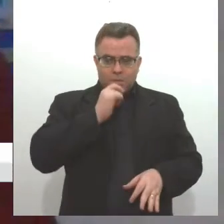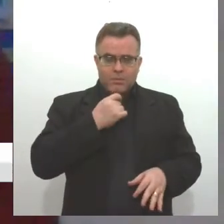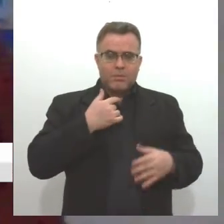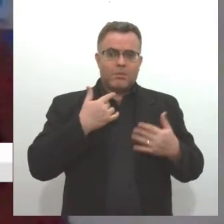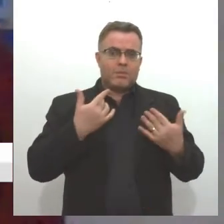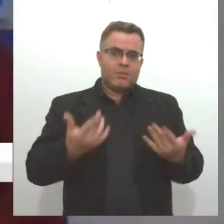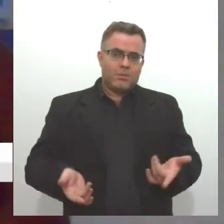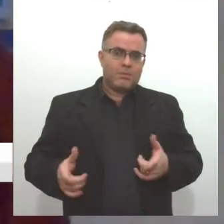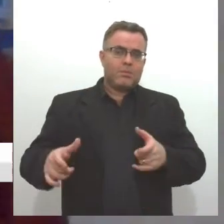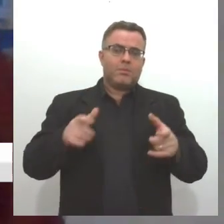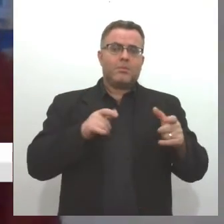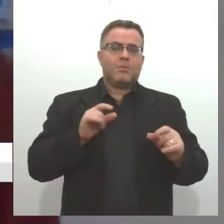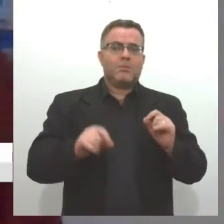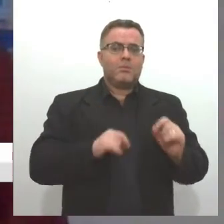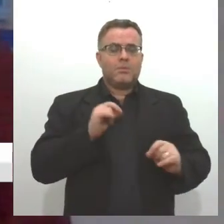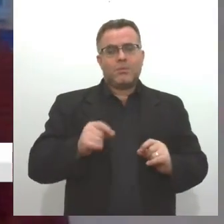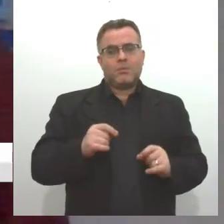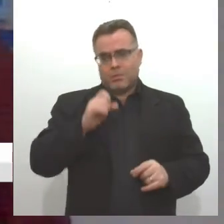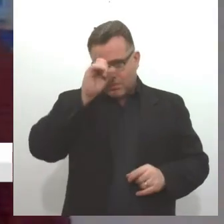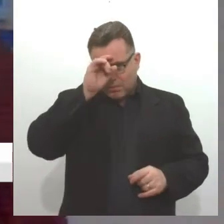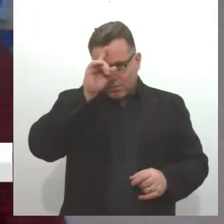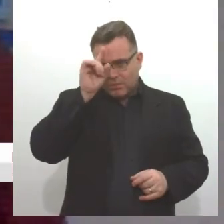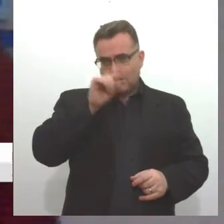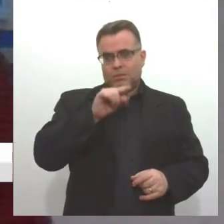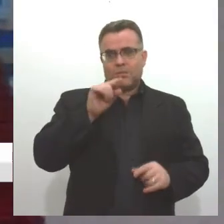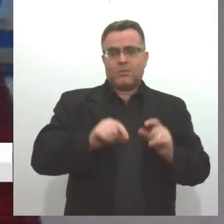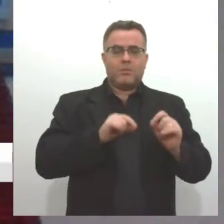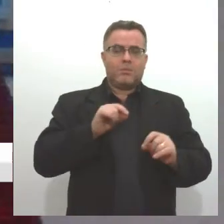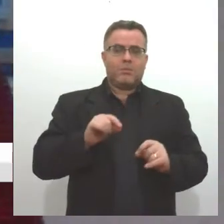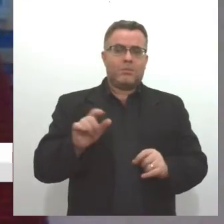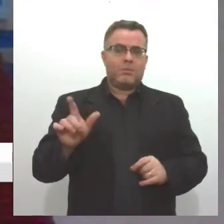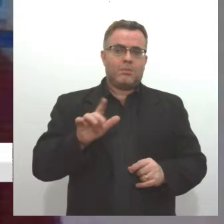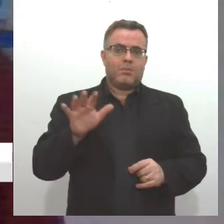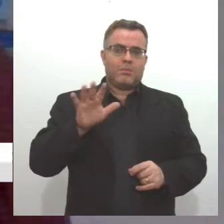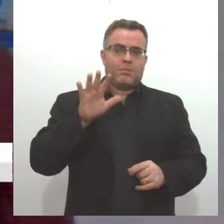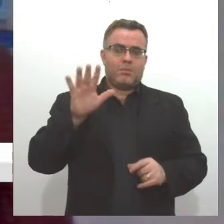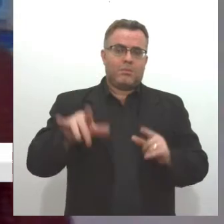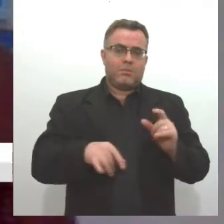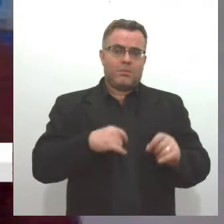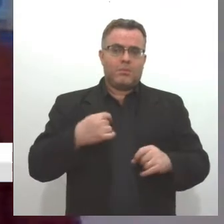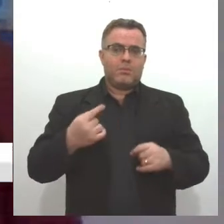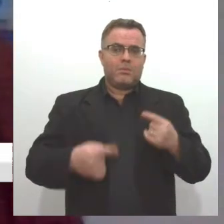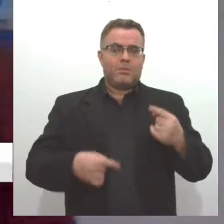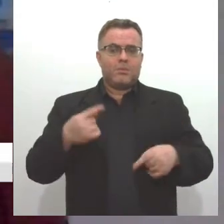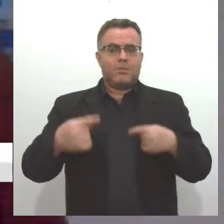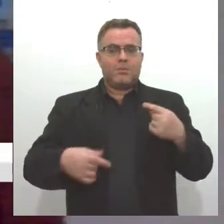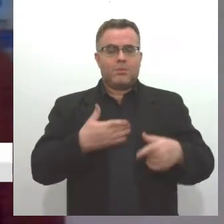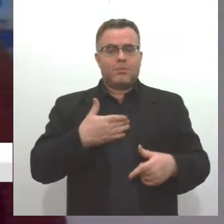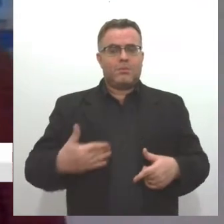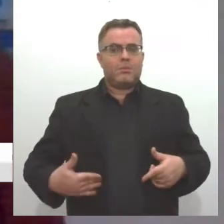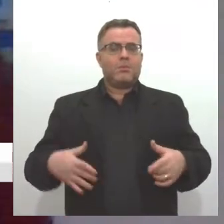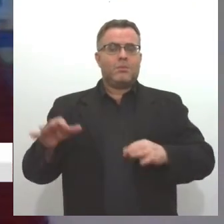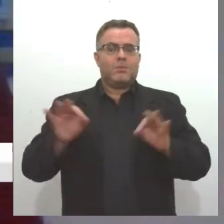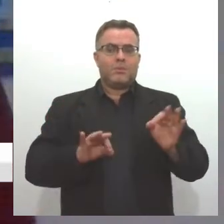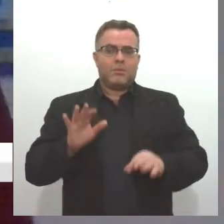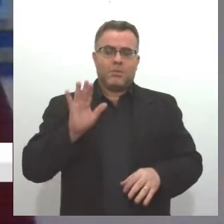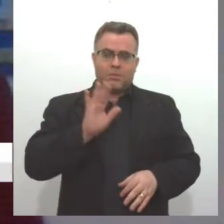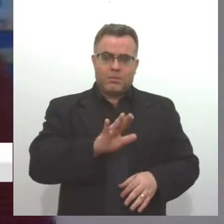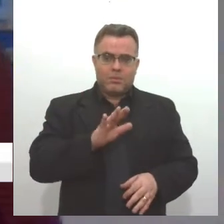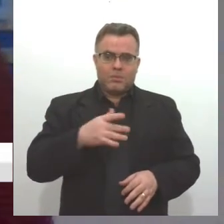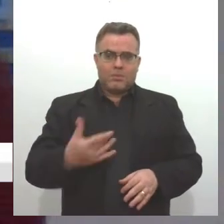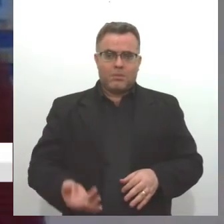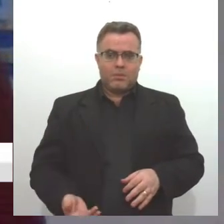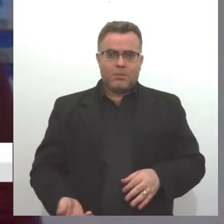boa vontade do hospital ambulatório lá em Lagarto, que é uma política organizada com o pessoal da Universidade de Lagarto,